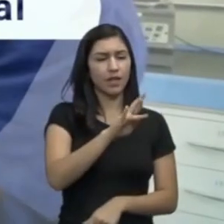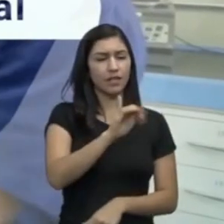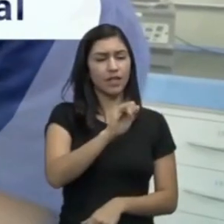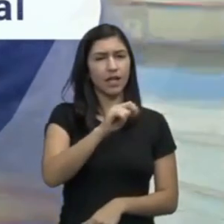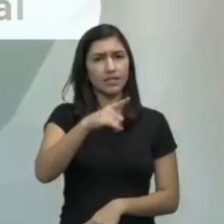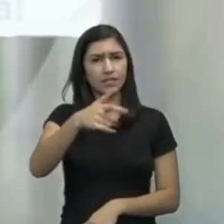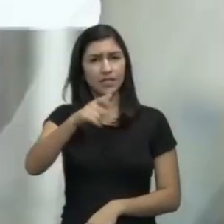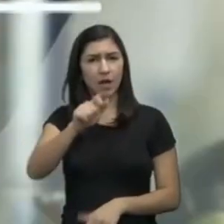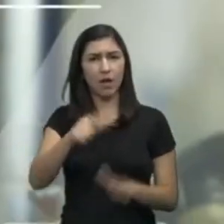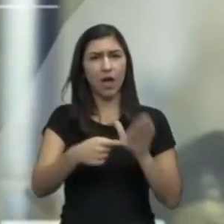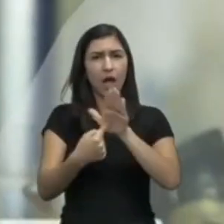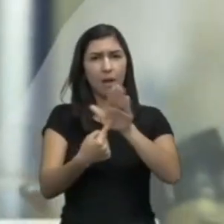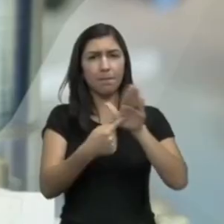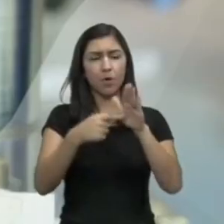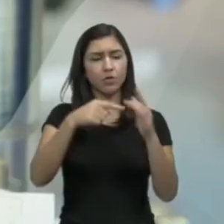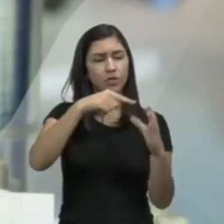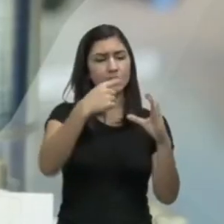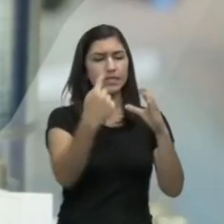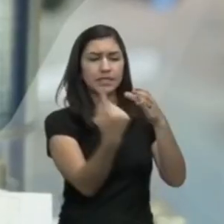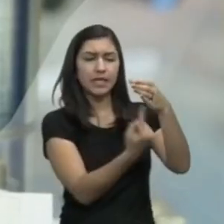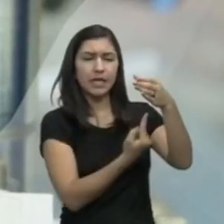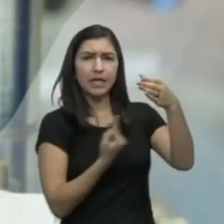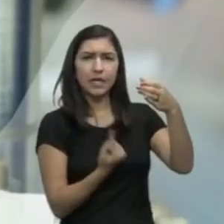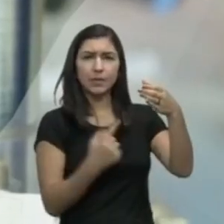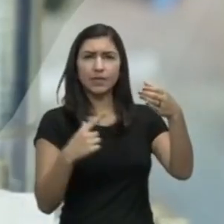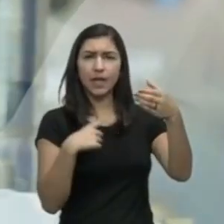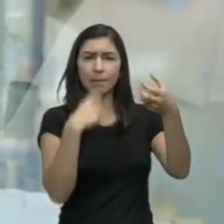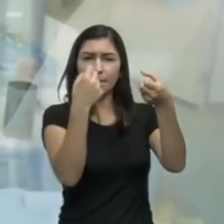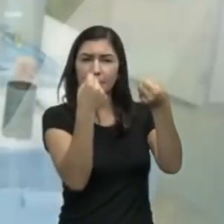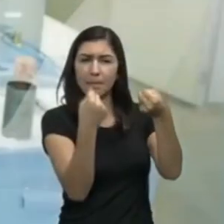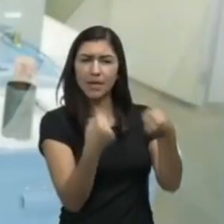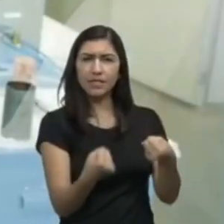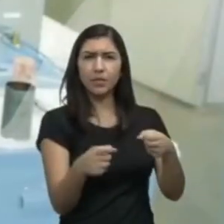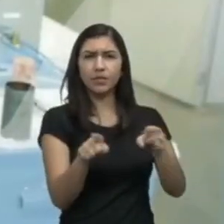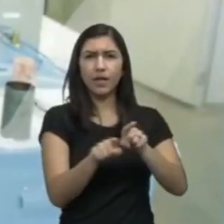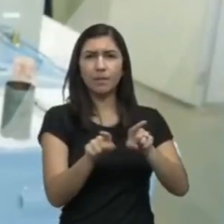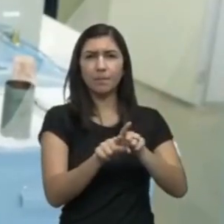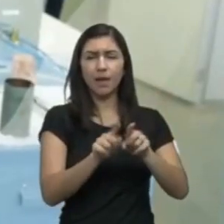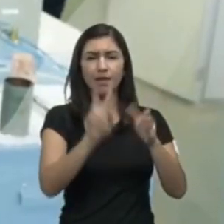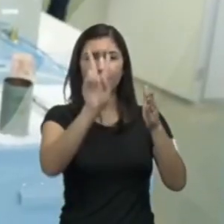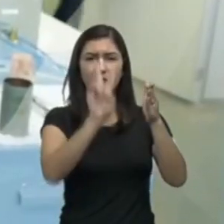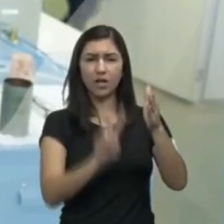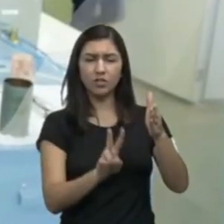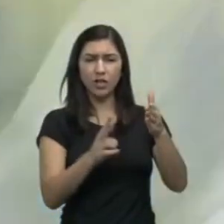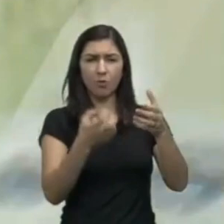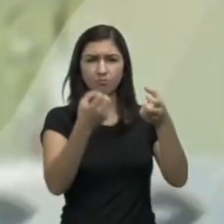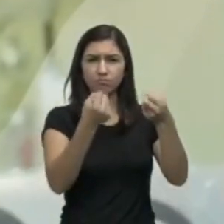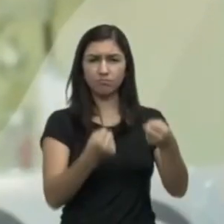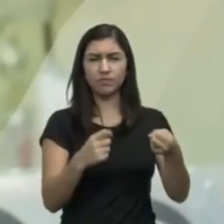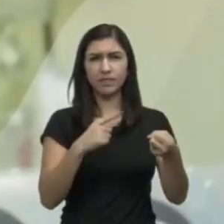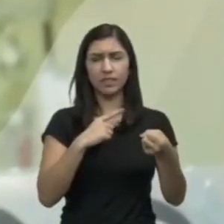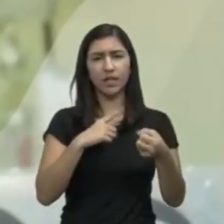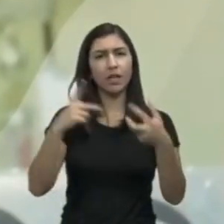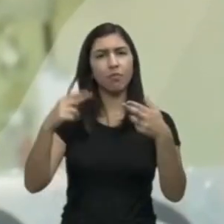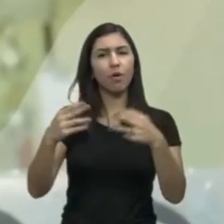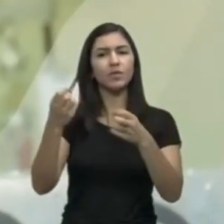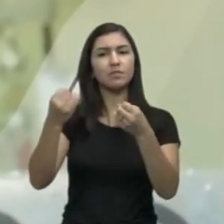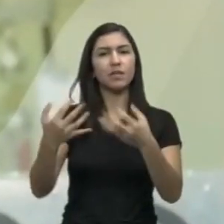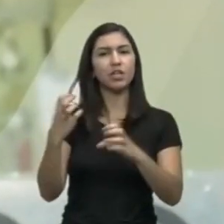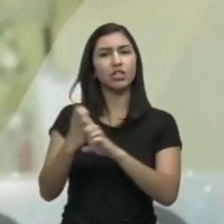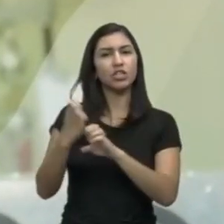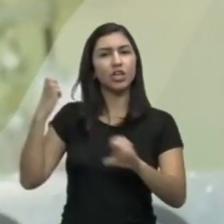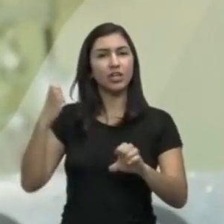a amostra de solo cilíndrica recebe uma pressão hidrostática e uma carga vertical é aplicada, como explica o engenheiro